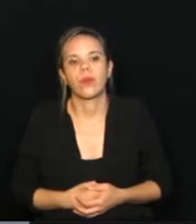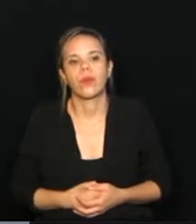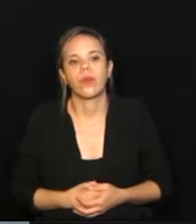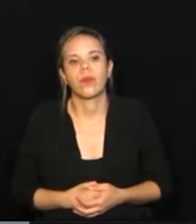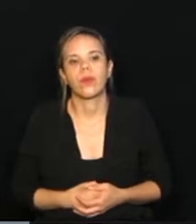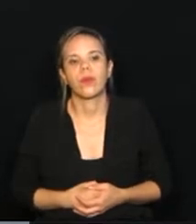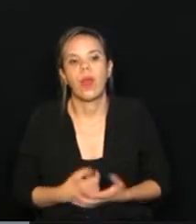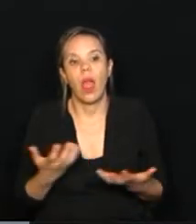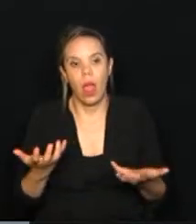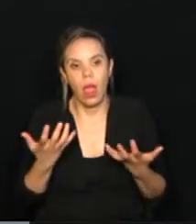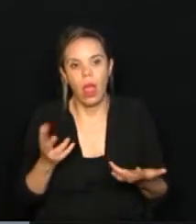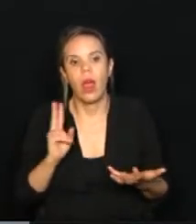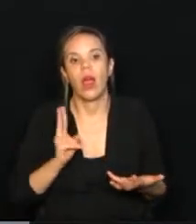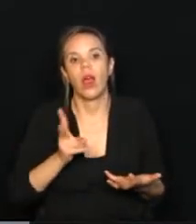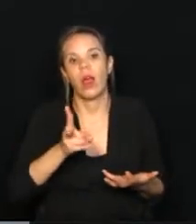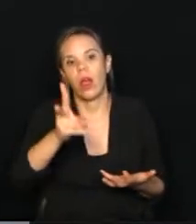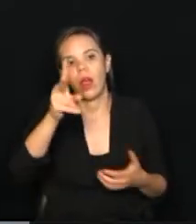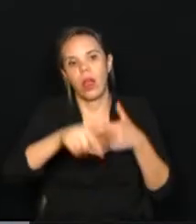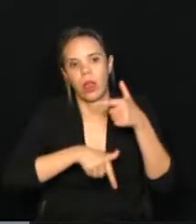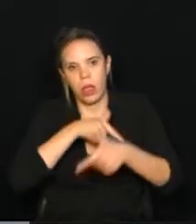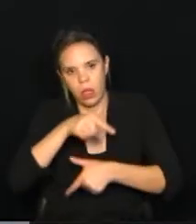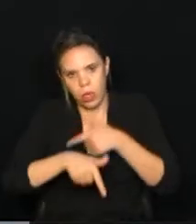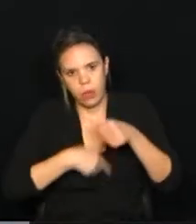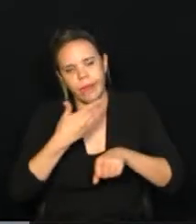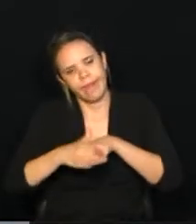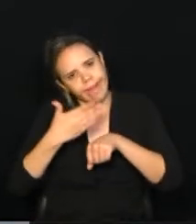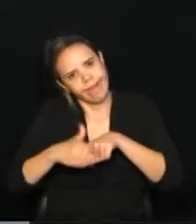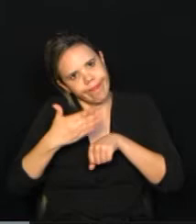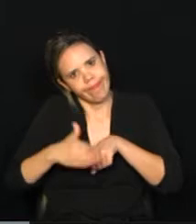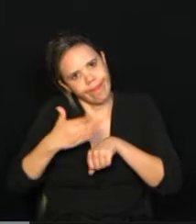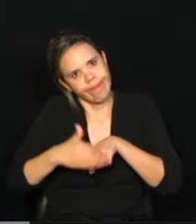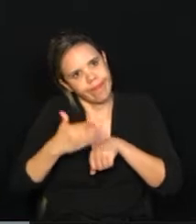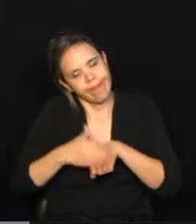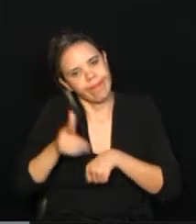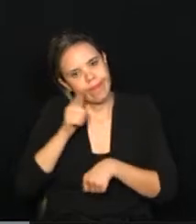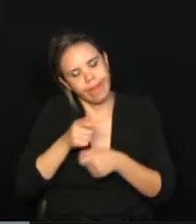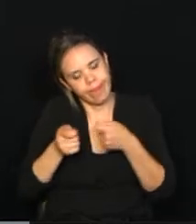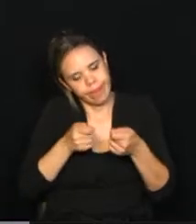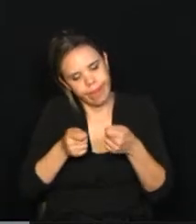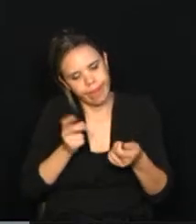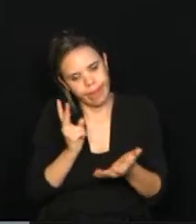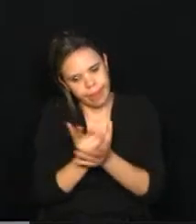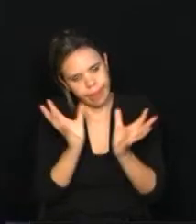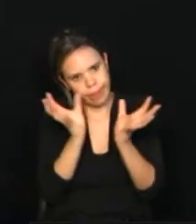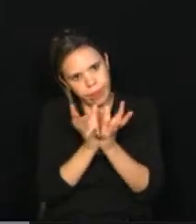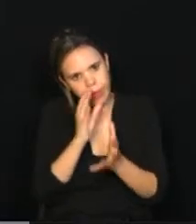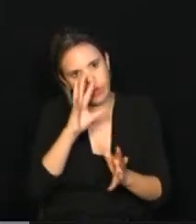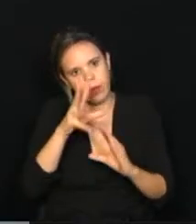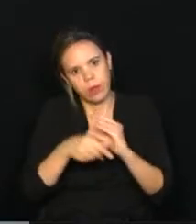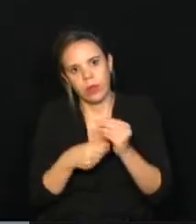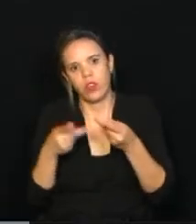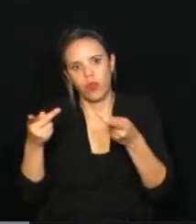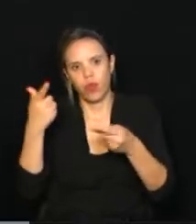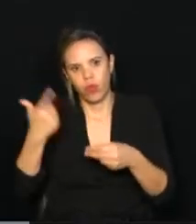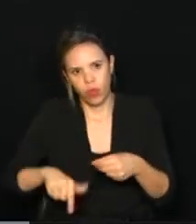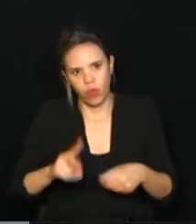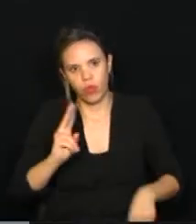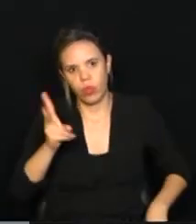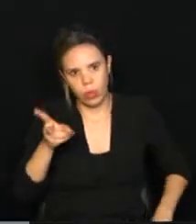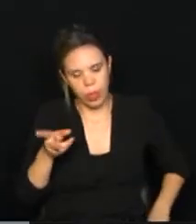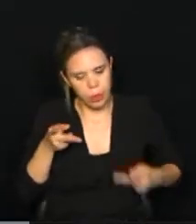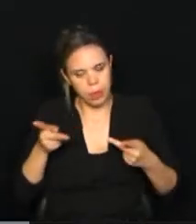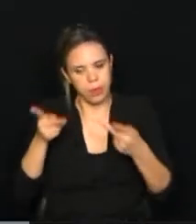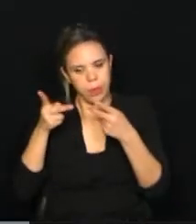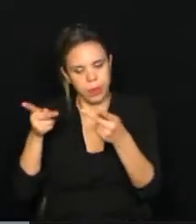eu quero continuar trabalhando, quero continuar treinando para conseguir manter na seleção, porque eu não quero ser convocada uma vez, quero ser convocada